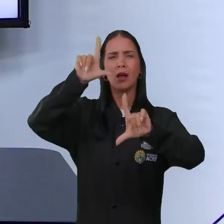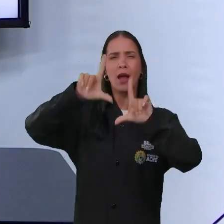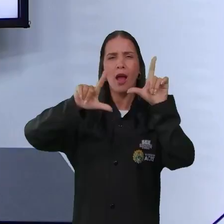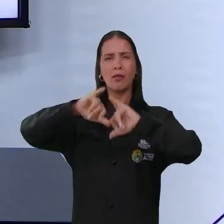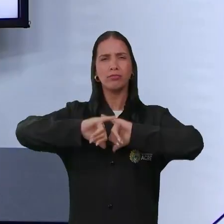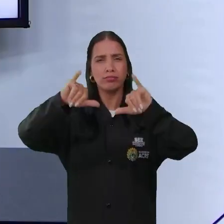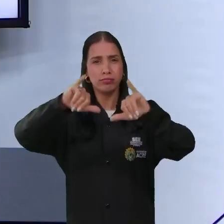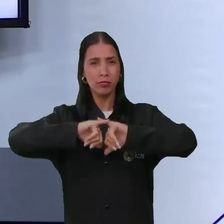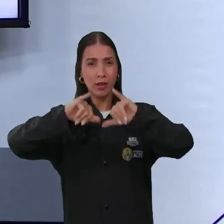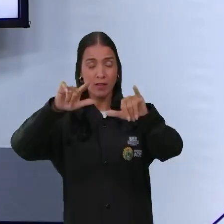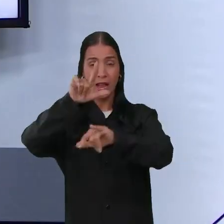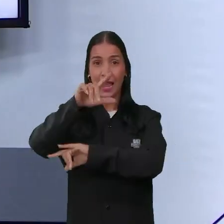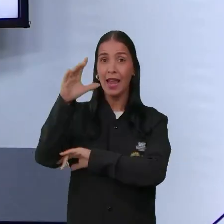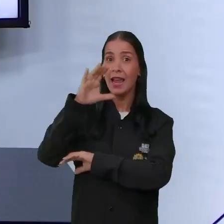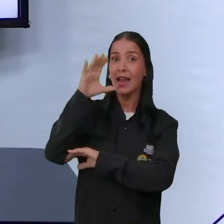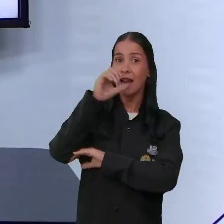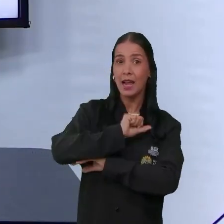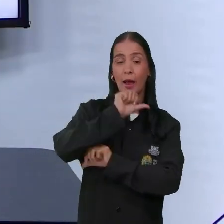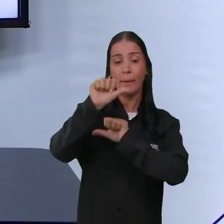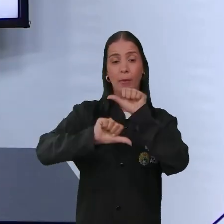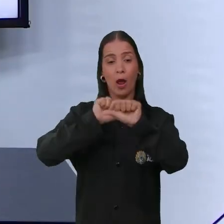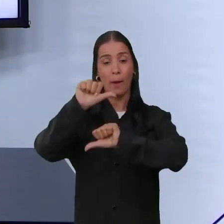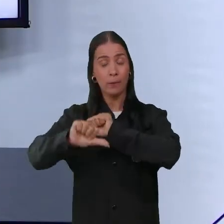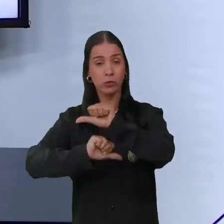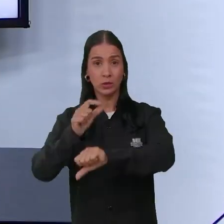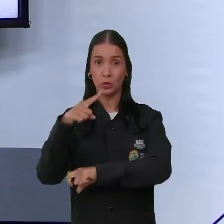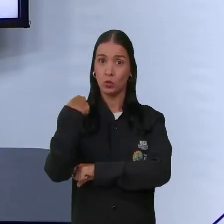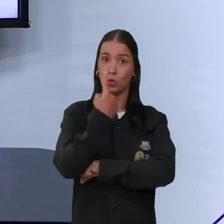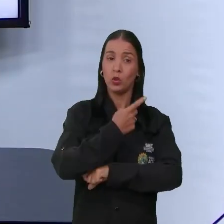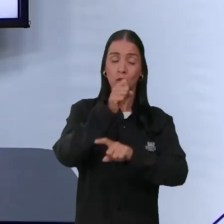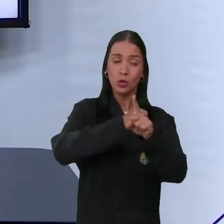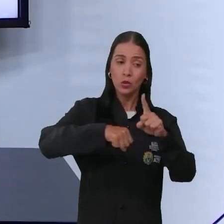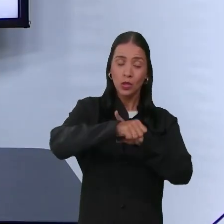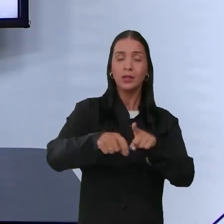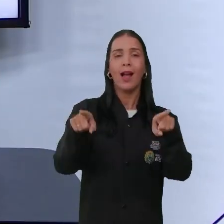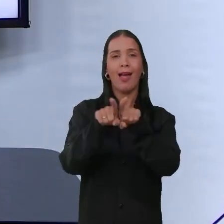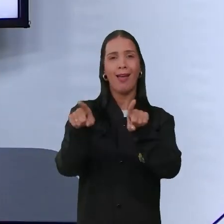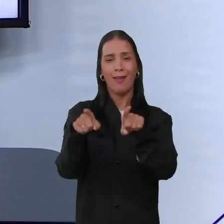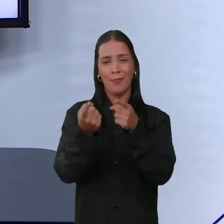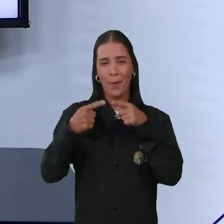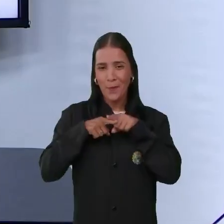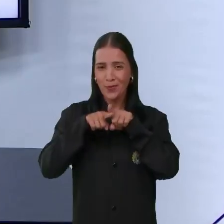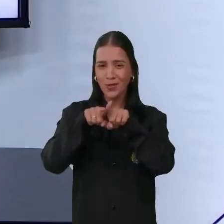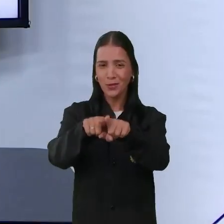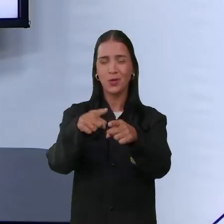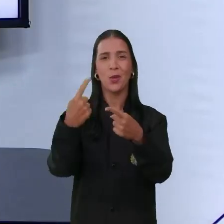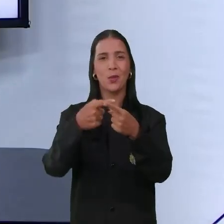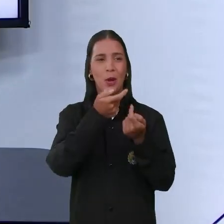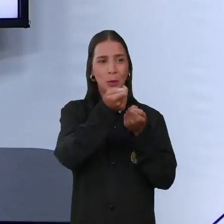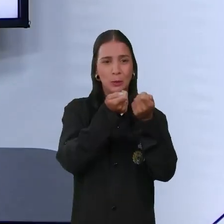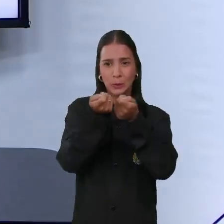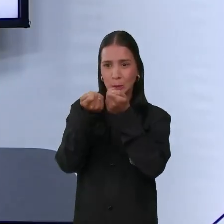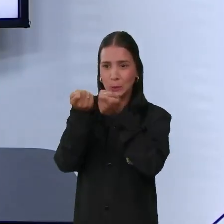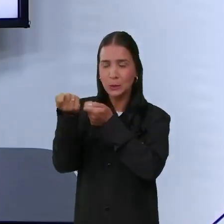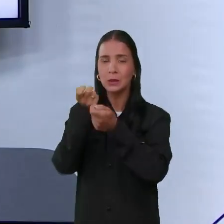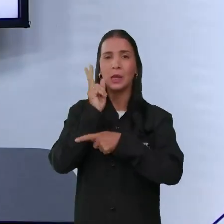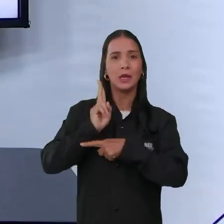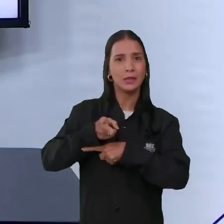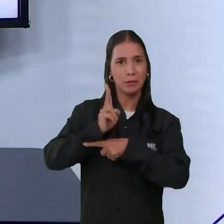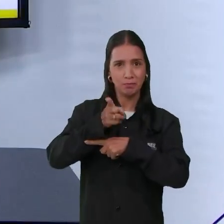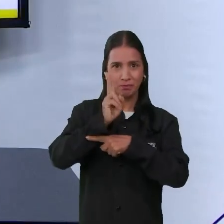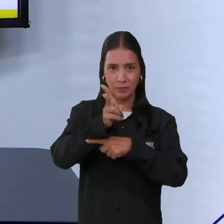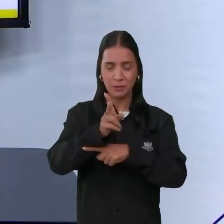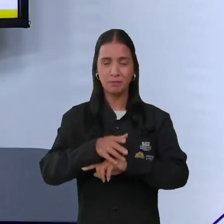imediatos, a nossa sociedade se torna cada vez mais uma sociedade controlada. Então vamos